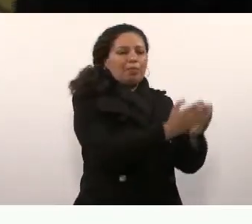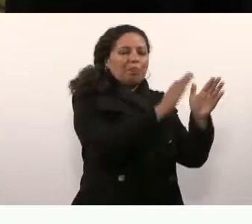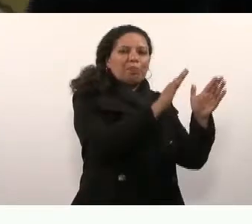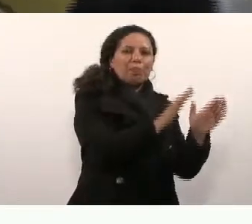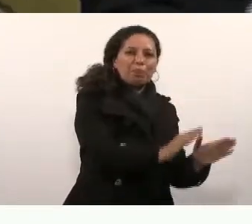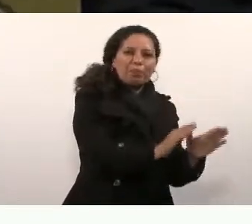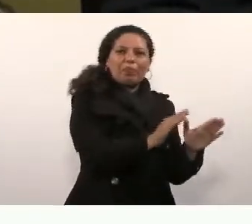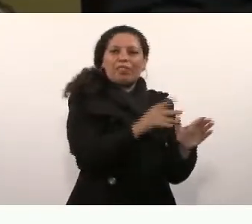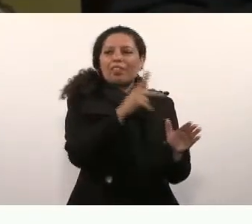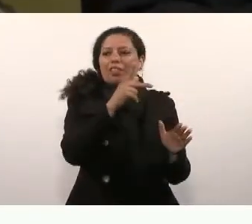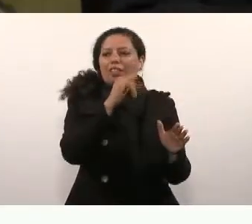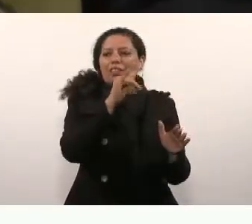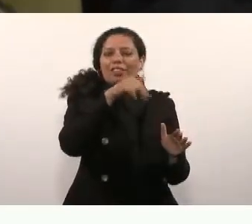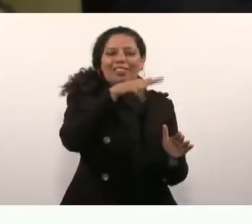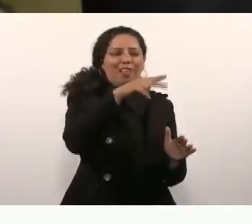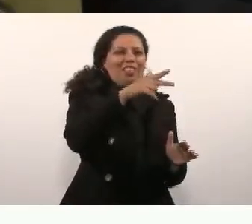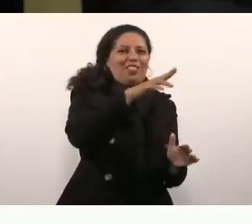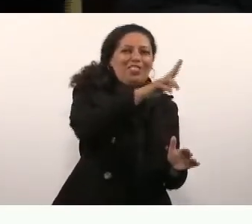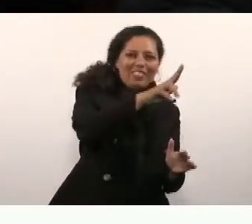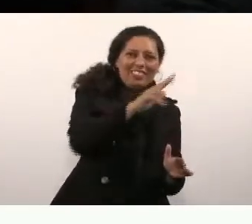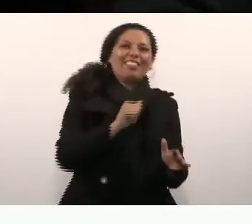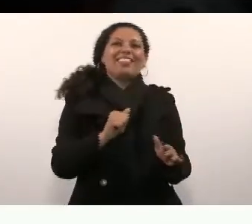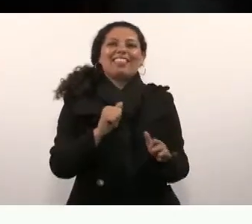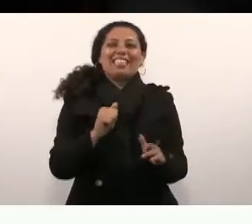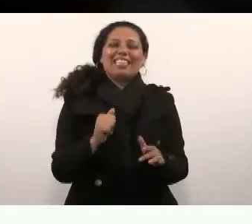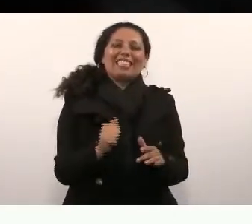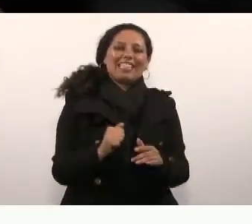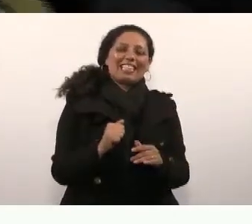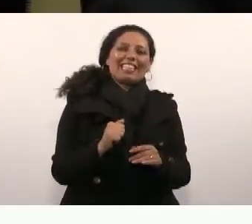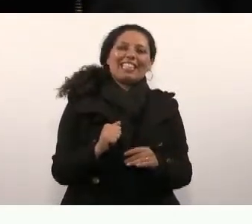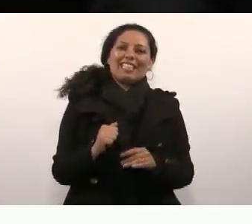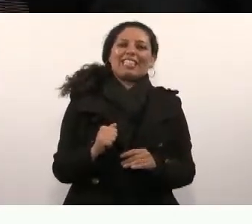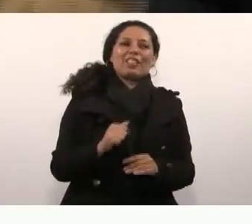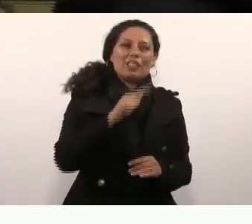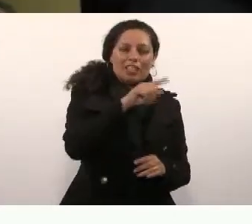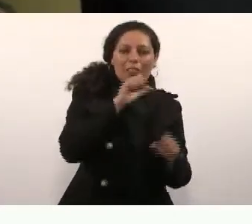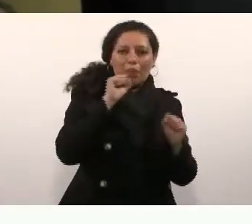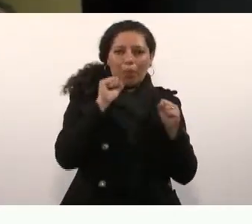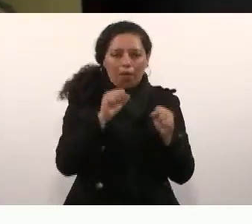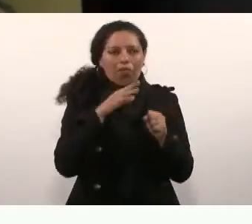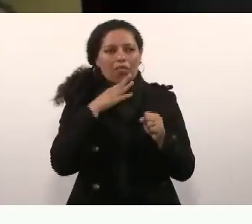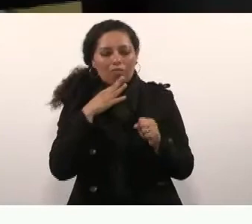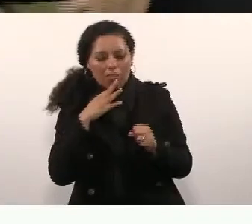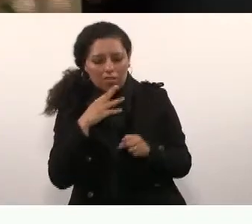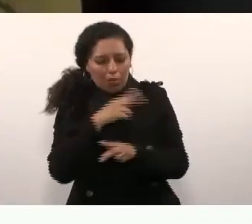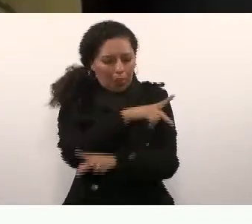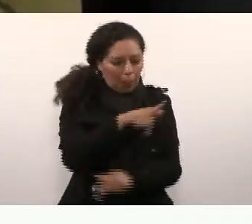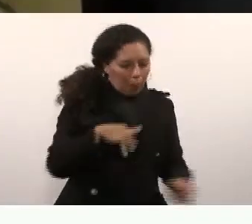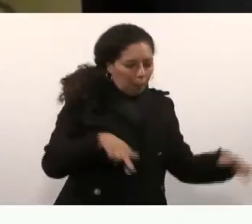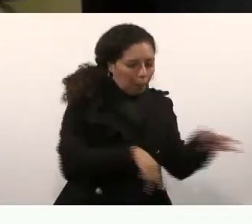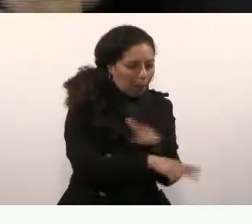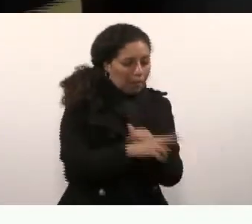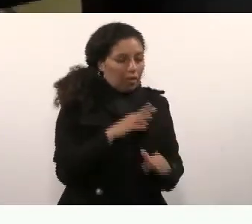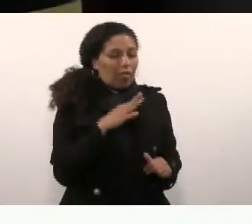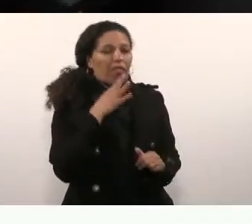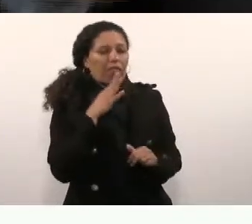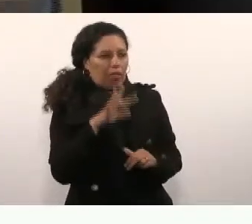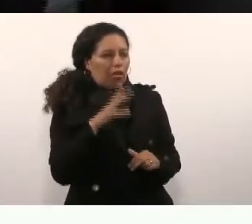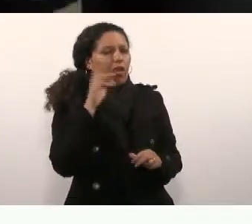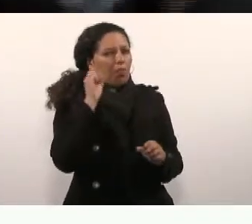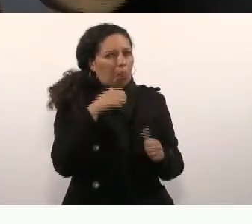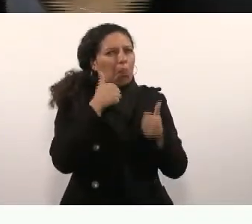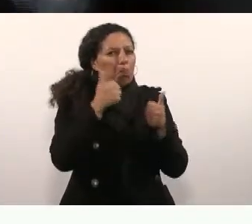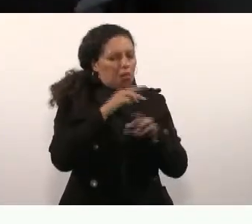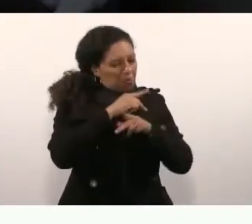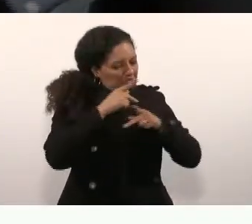que organiza essa visita, né, que é uma visita oficial, onde a gente tem a oportunidade de conhecer, percorrer, tem uma apresentação, tem um auditório, enfim, é